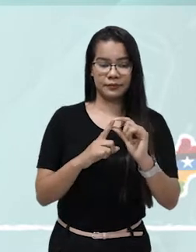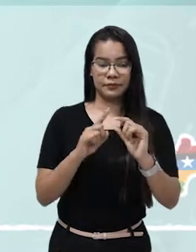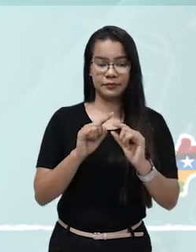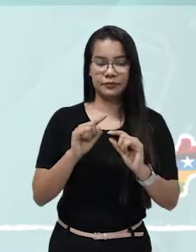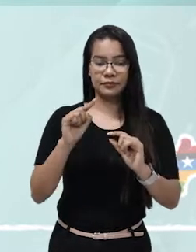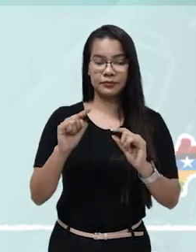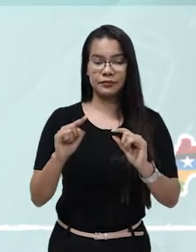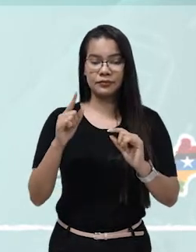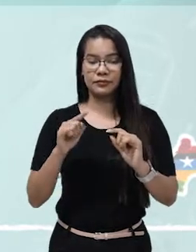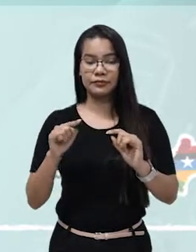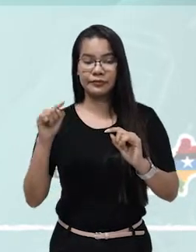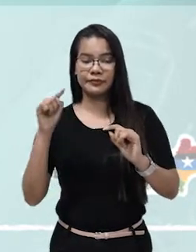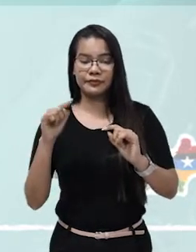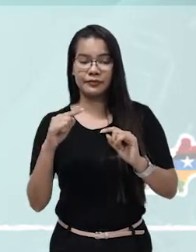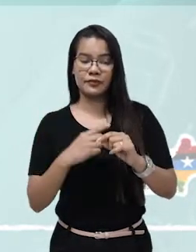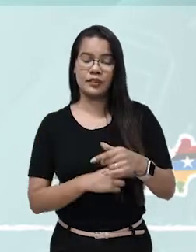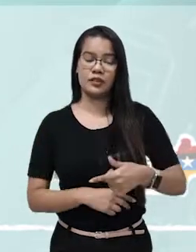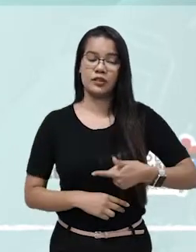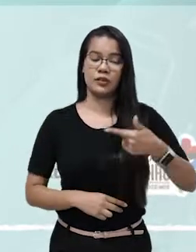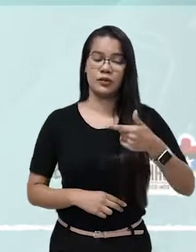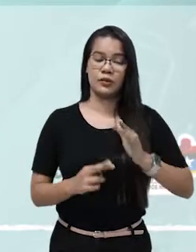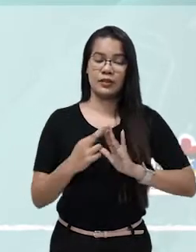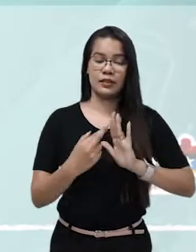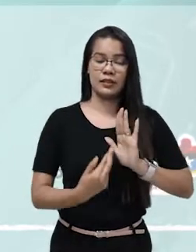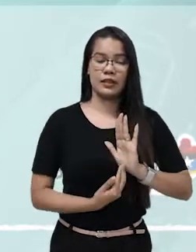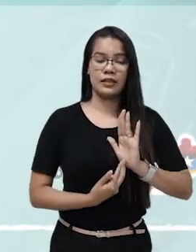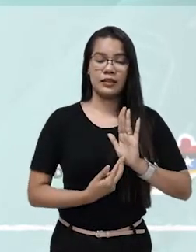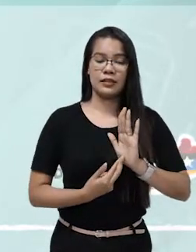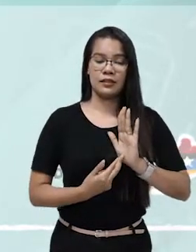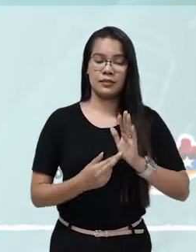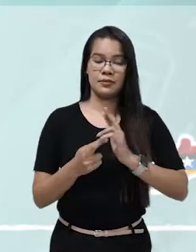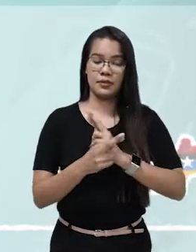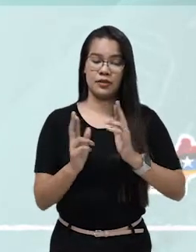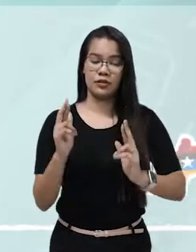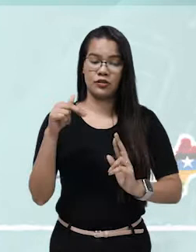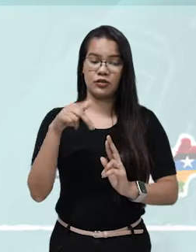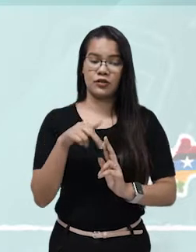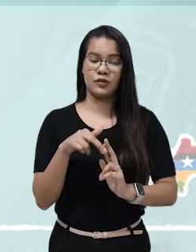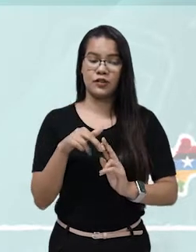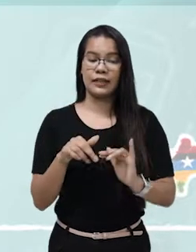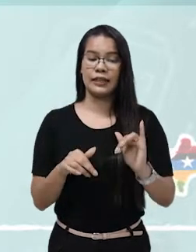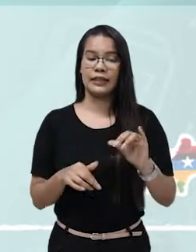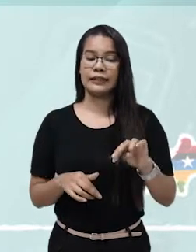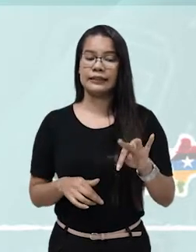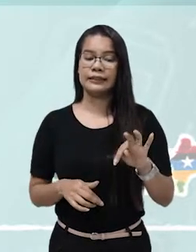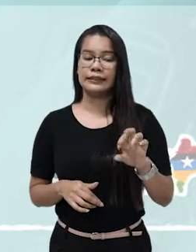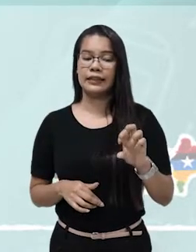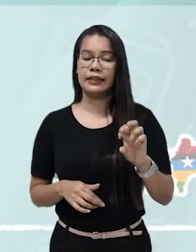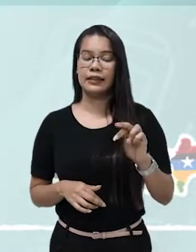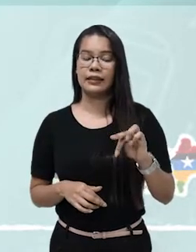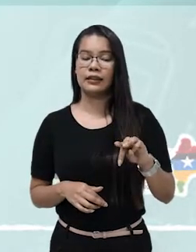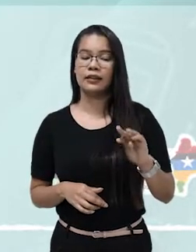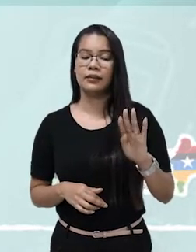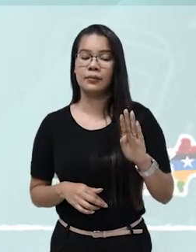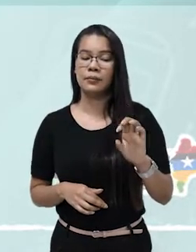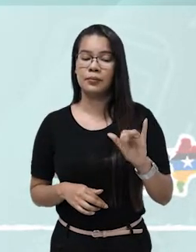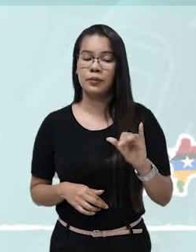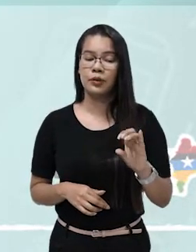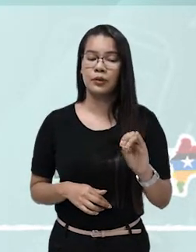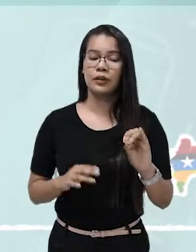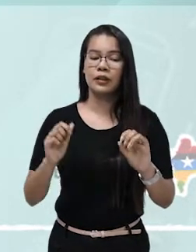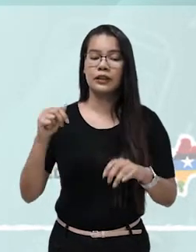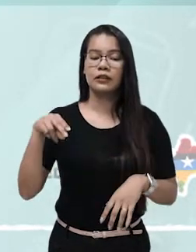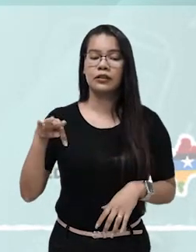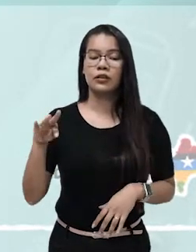acentuação respectiva de intercâmbio e antropológico. Então, o que a questão quer? Qual o comando? Vocês precisam analisar as